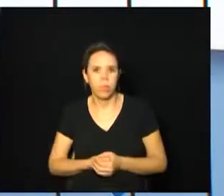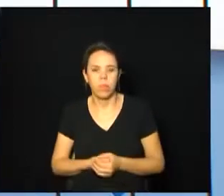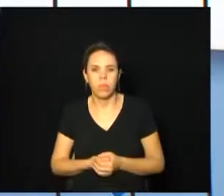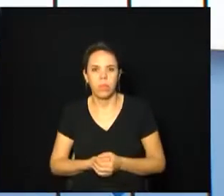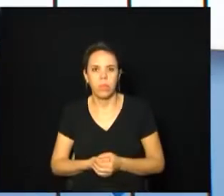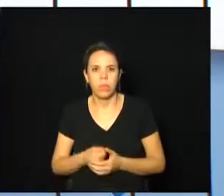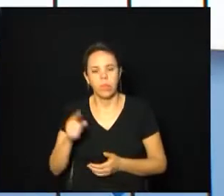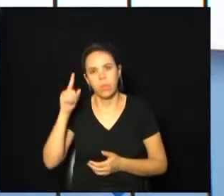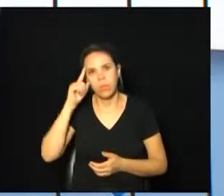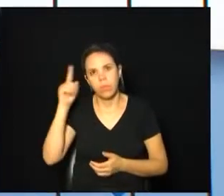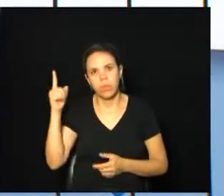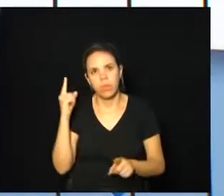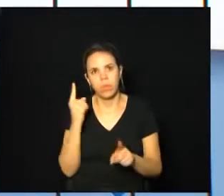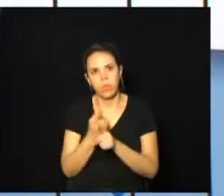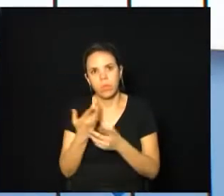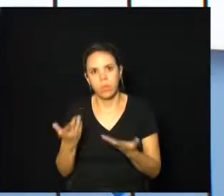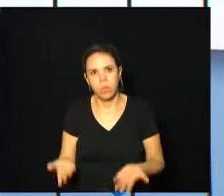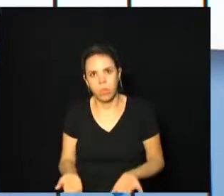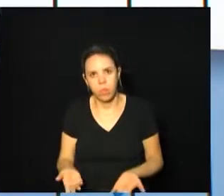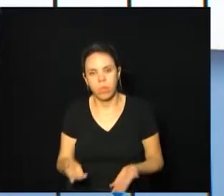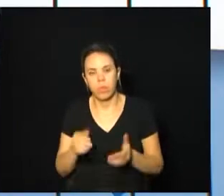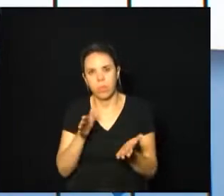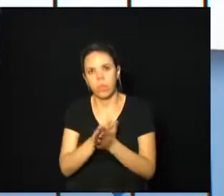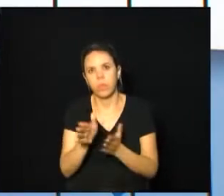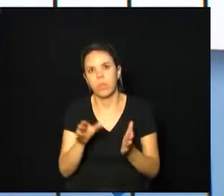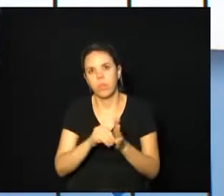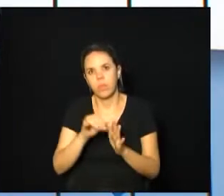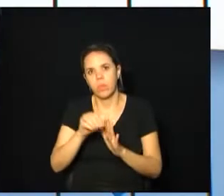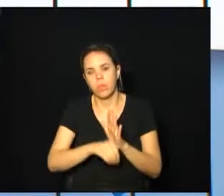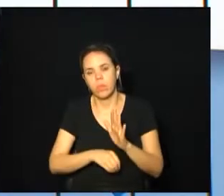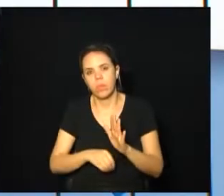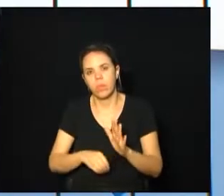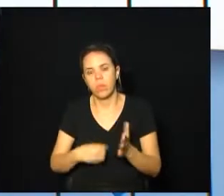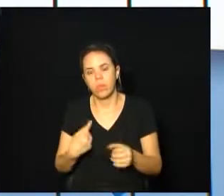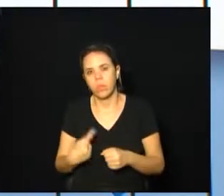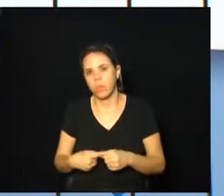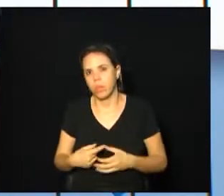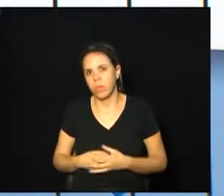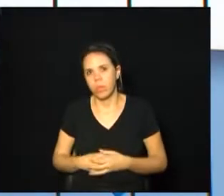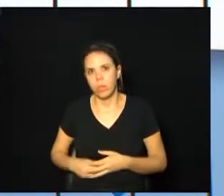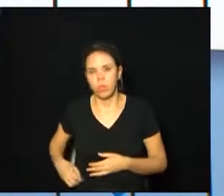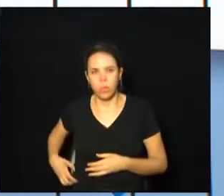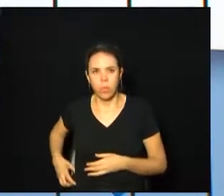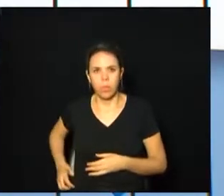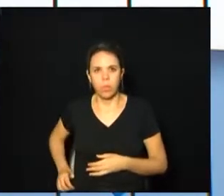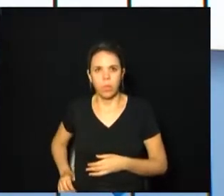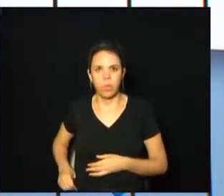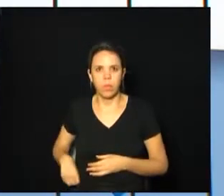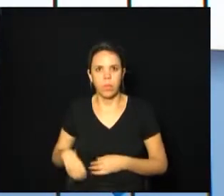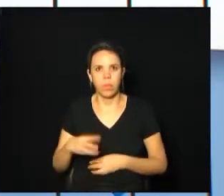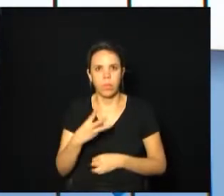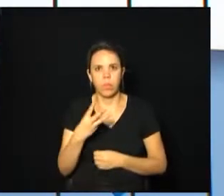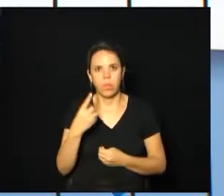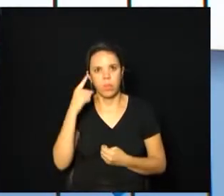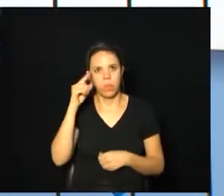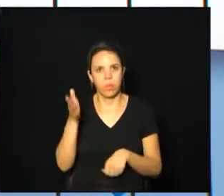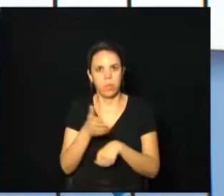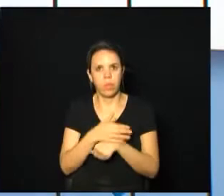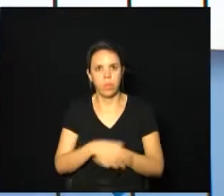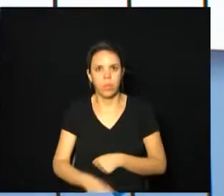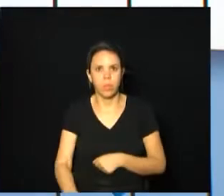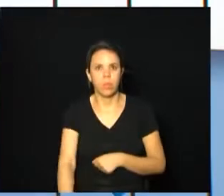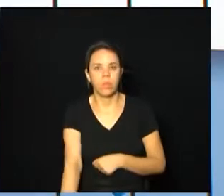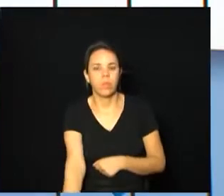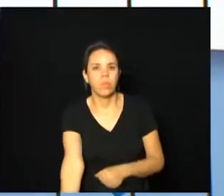as datas dos encontros deverão ser publicadas no Diário Oficial do município com pelo menos 3 dias de